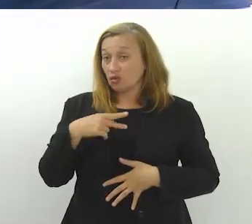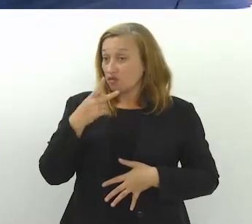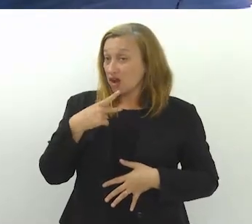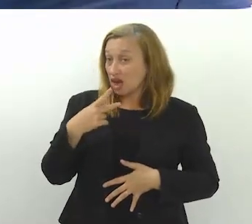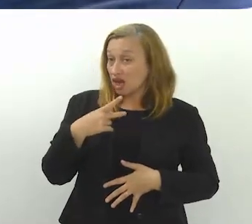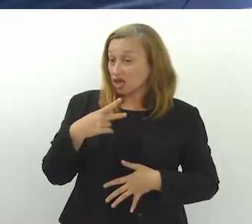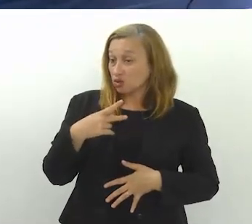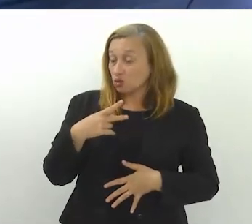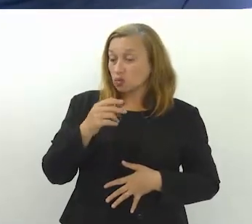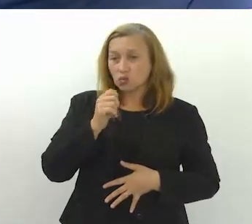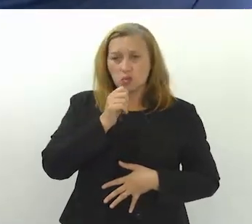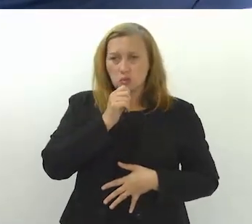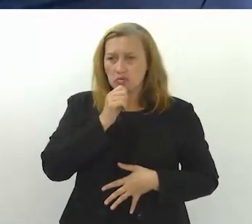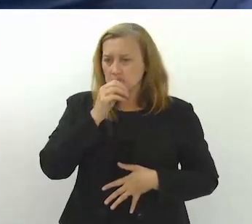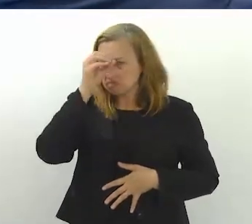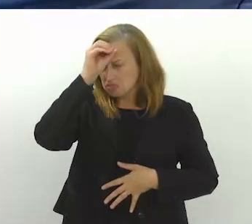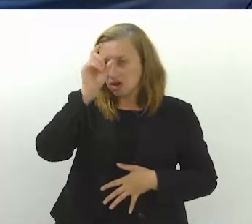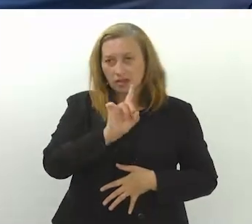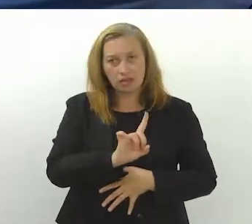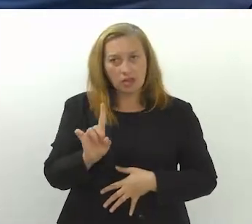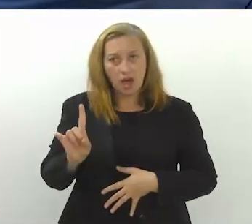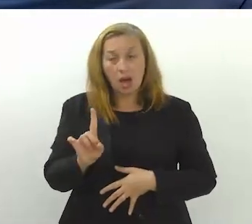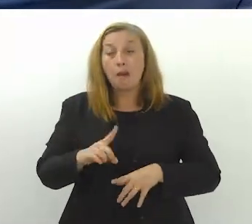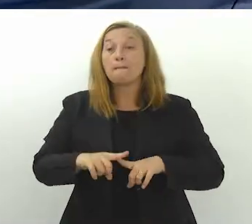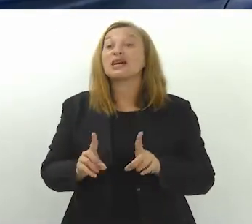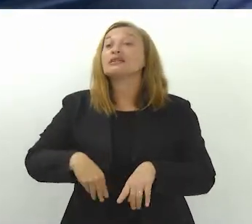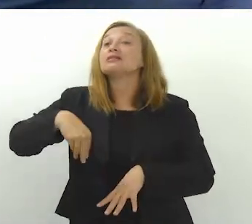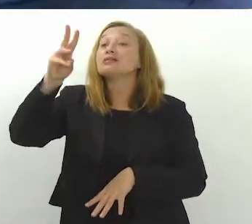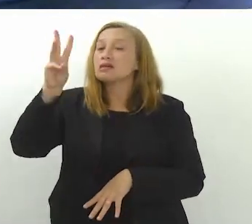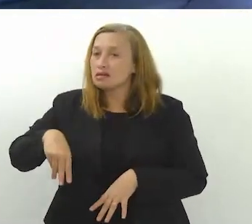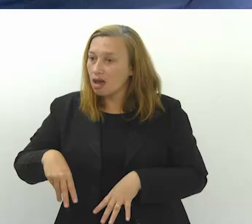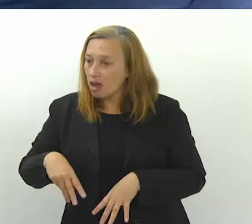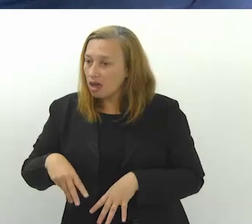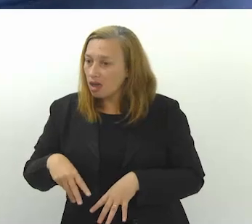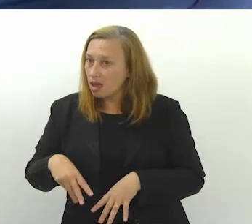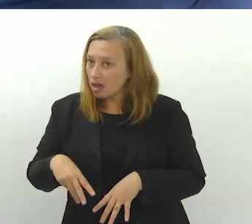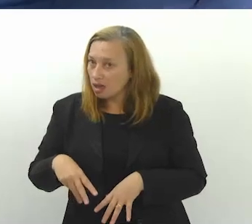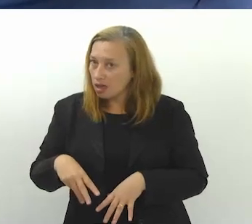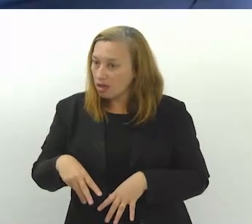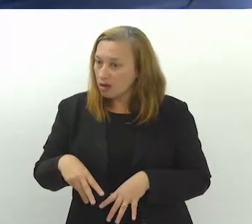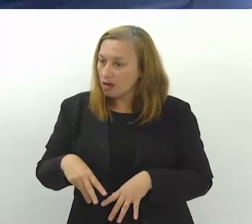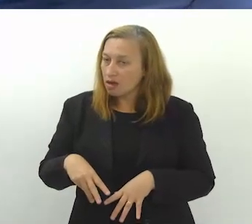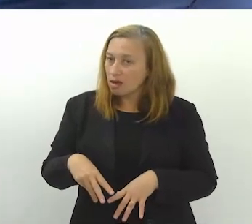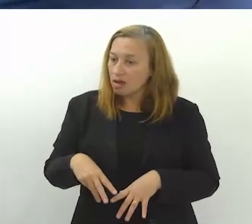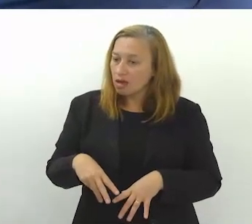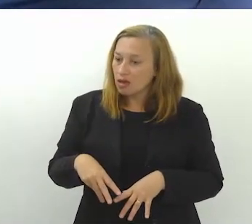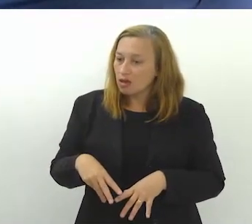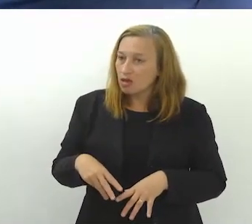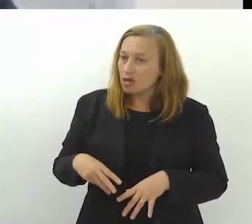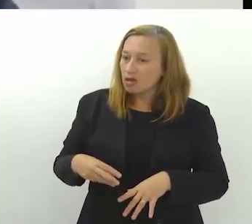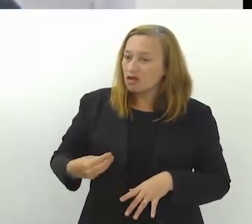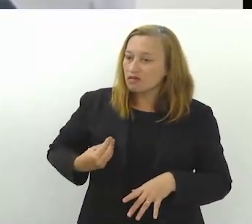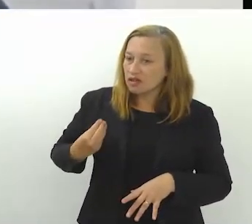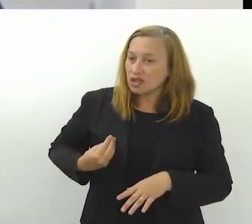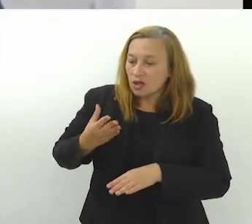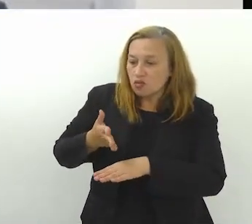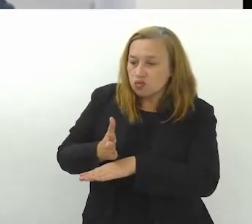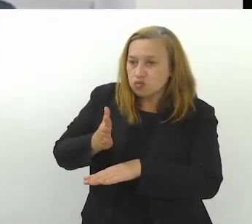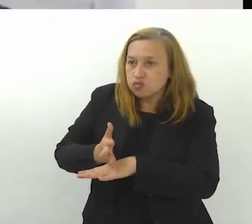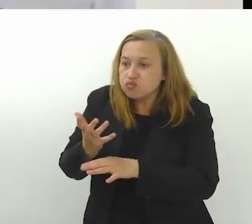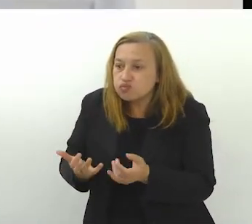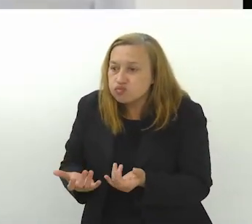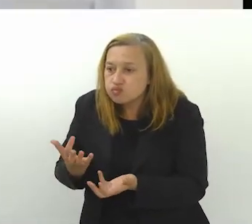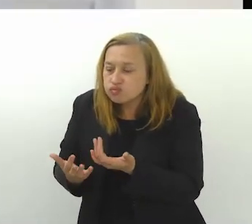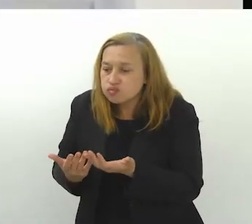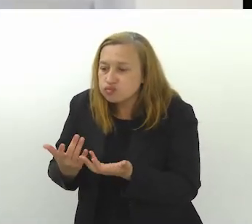inocentando ninguém, muito pelo Sim, eu sei contrário. Eu disso. acho que quem participou de uma emboscada, né, botou fogo num Sim, ônibus